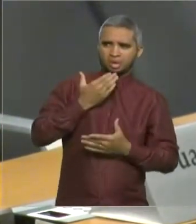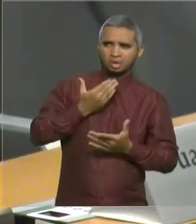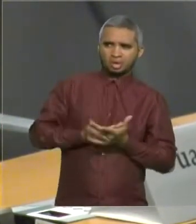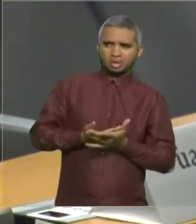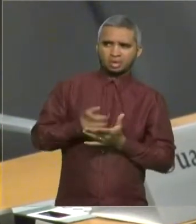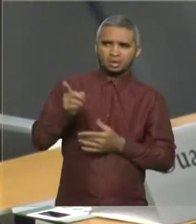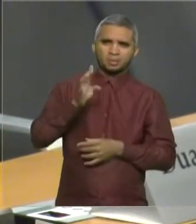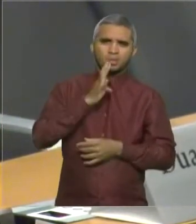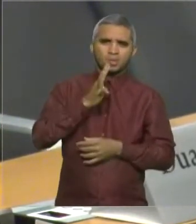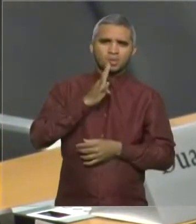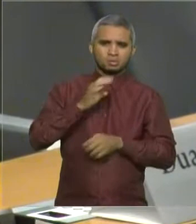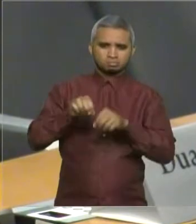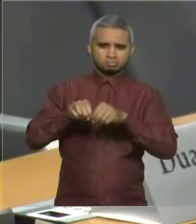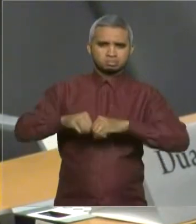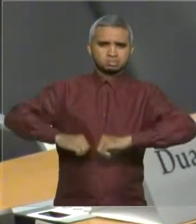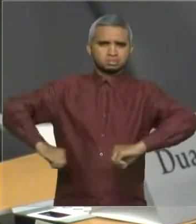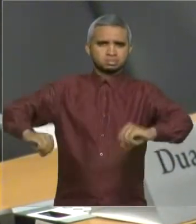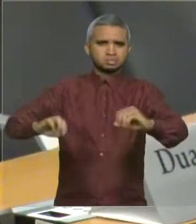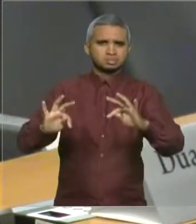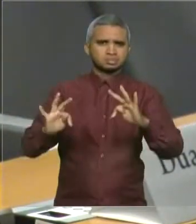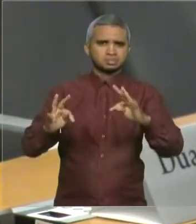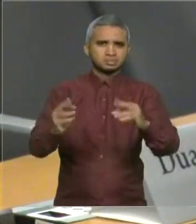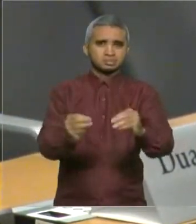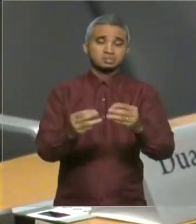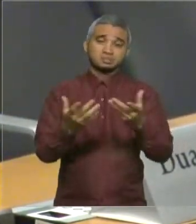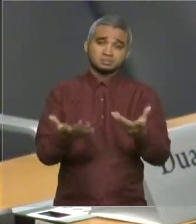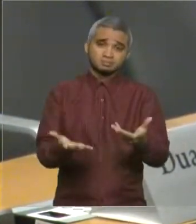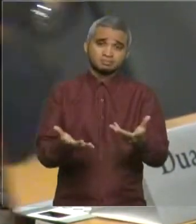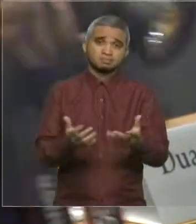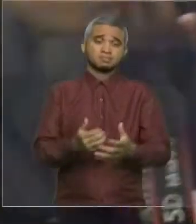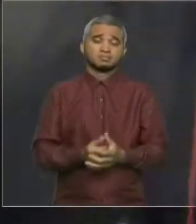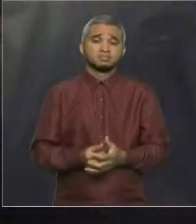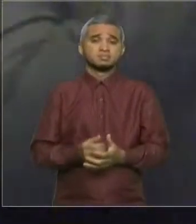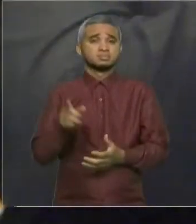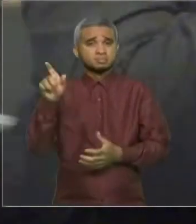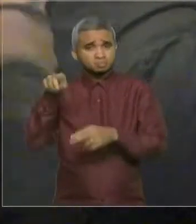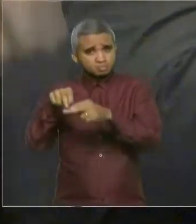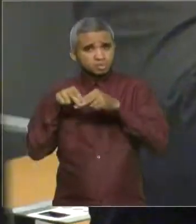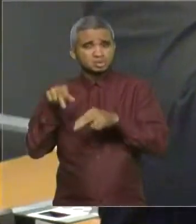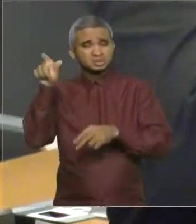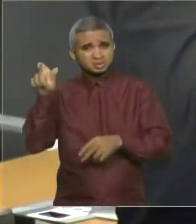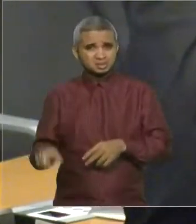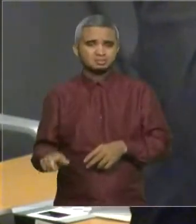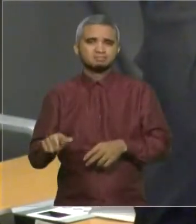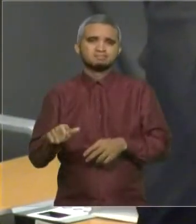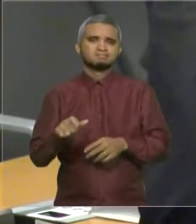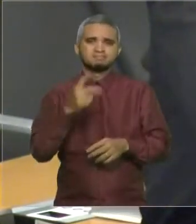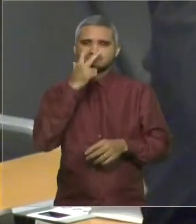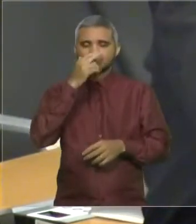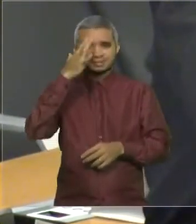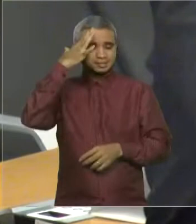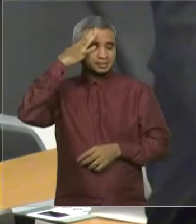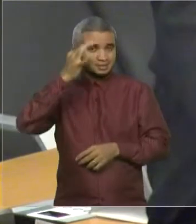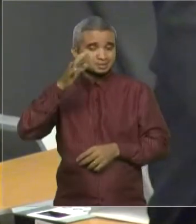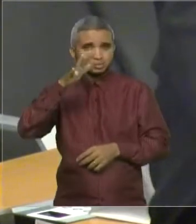Lula por esse desempenho, porque realmente não é fácil. E também reafirmo